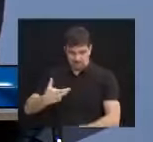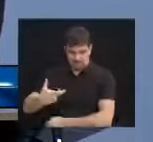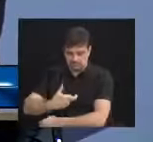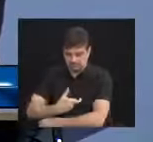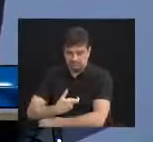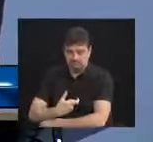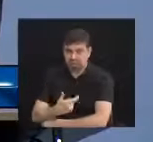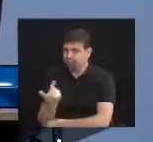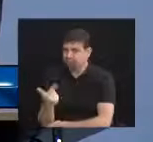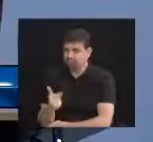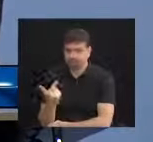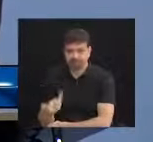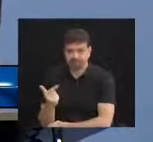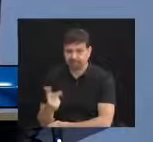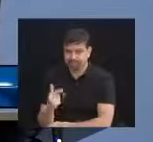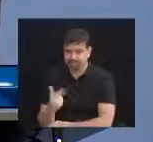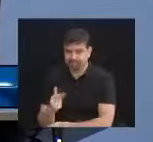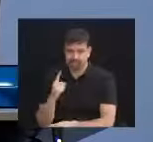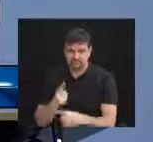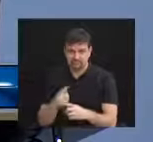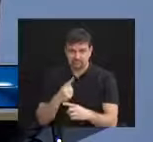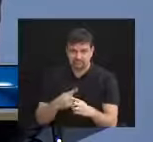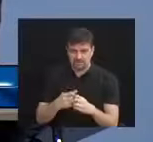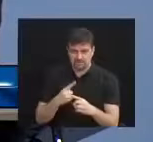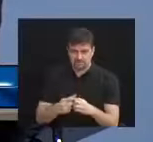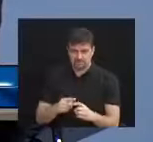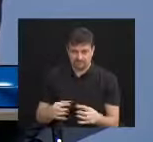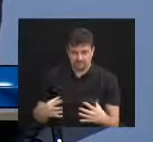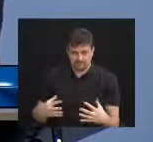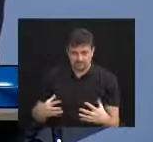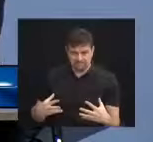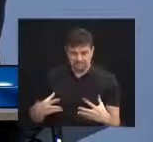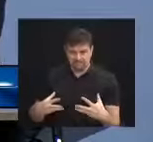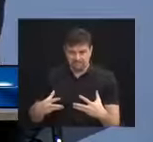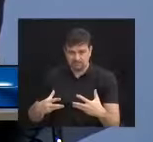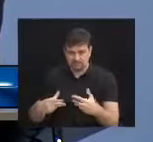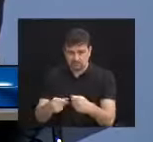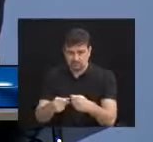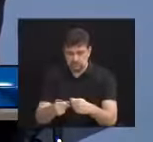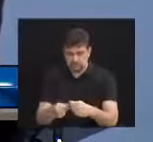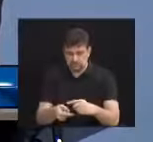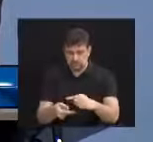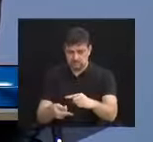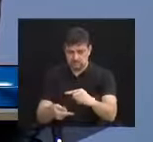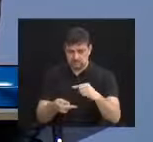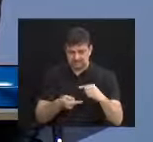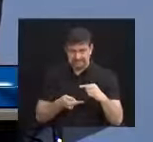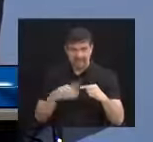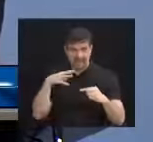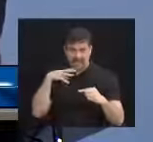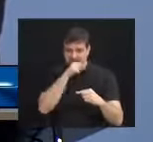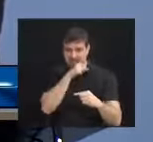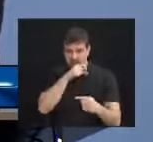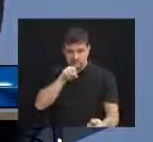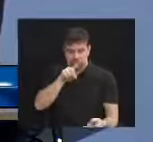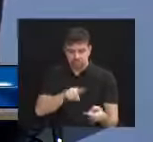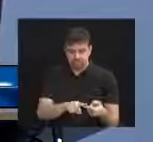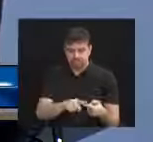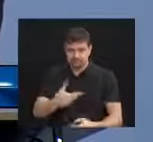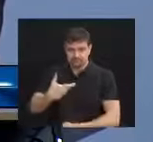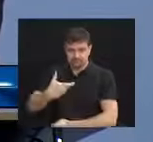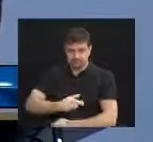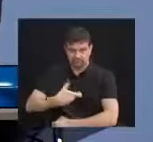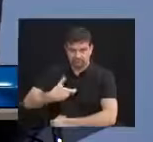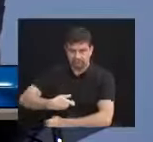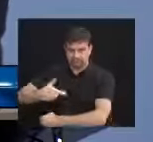conseguindo ter acesso porque todas é a os lotes que chegam rapidamente terminam dada a